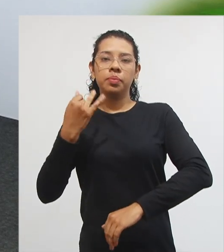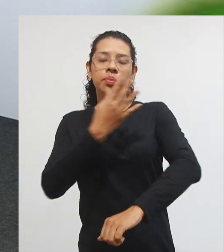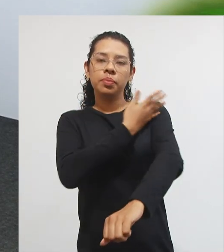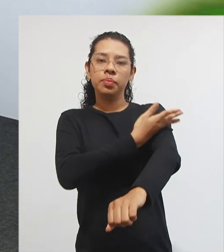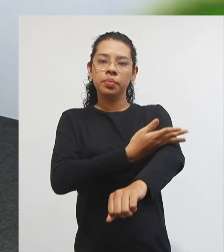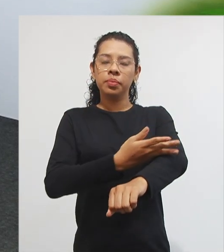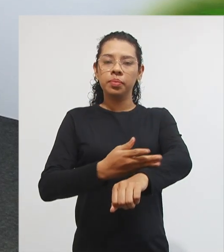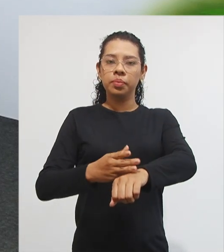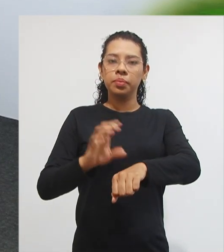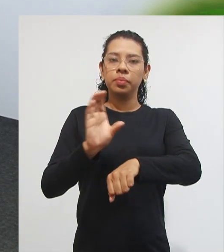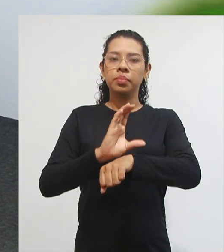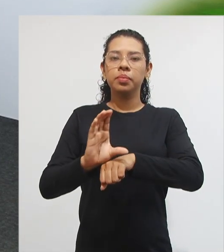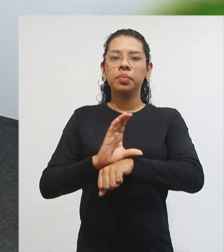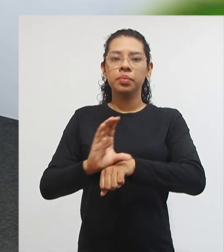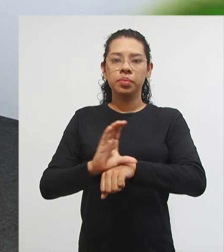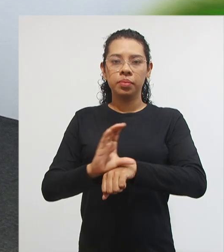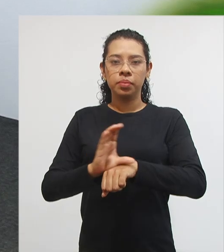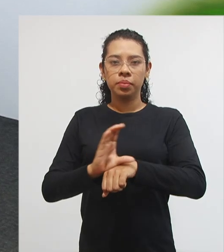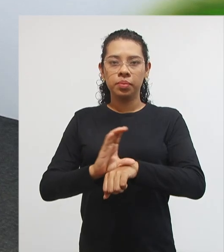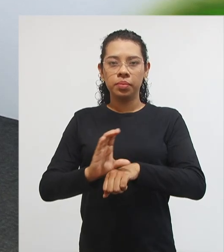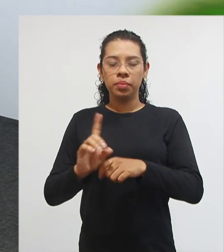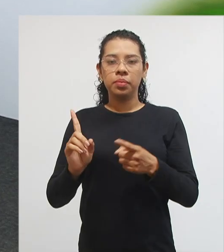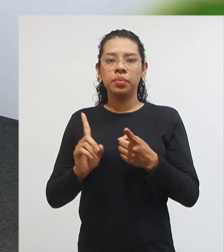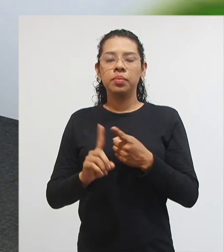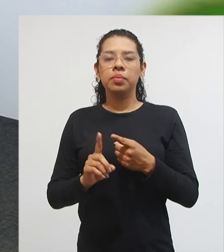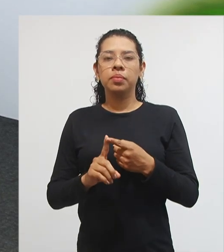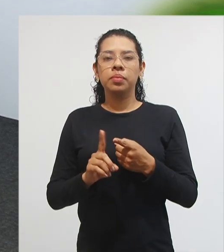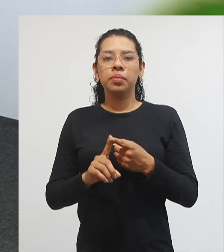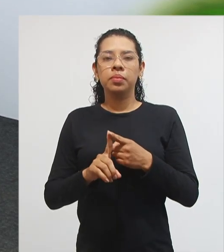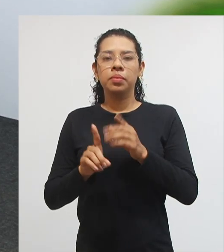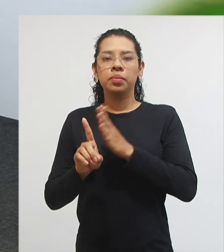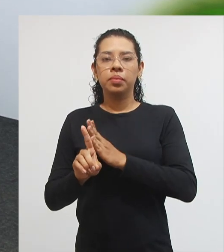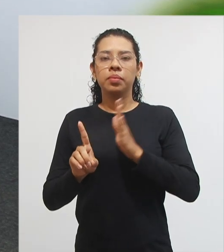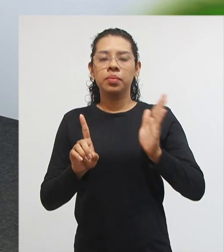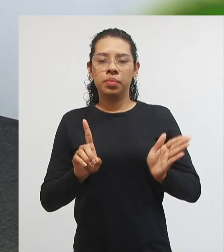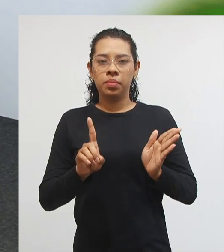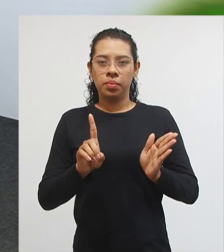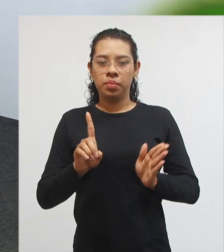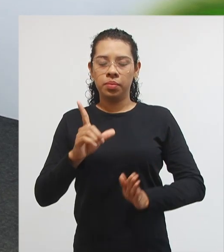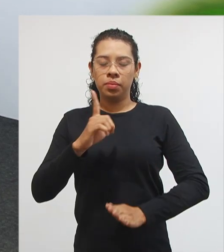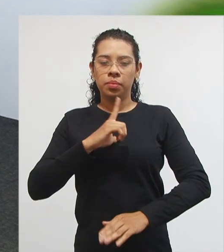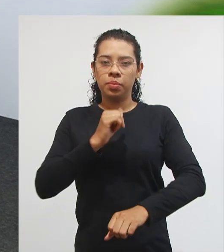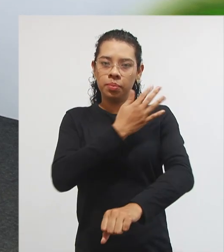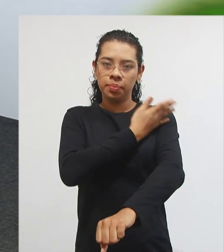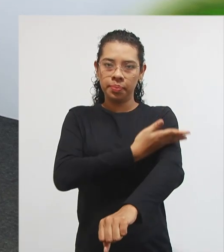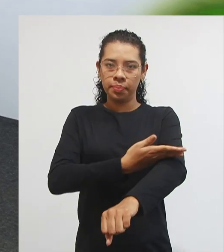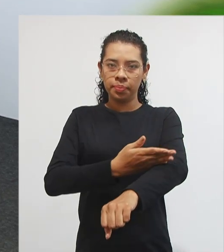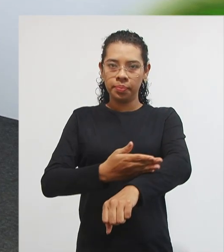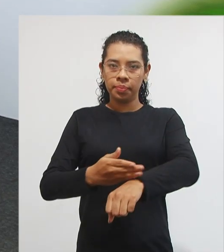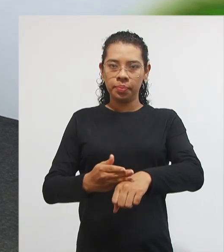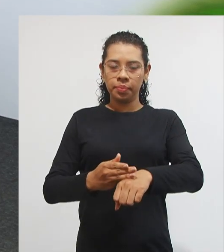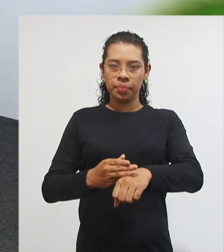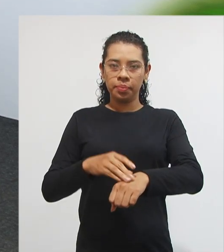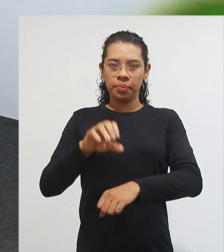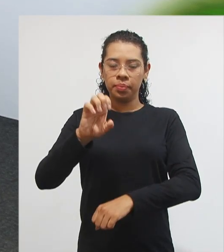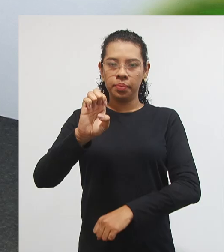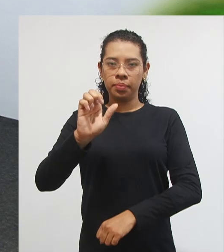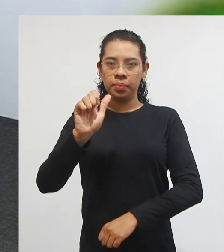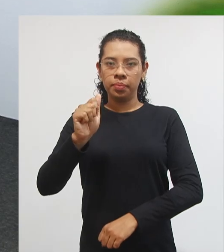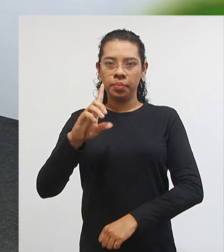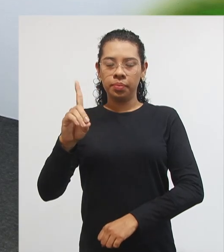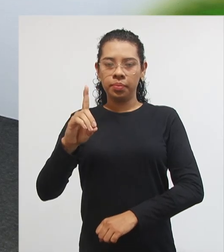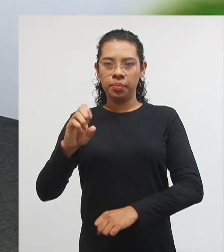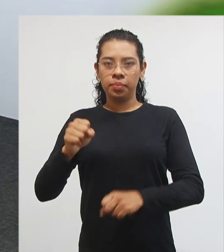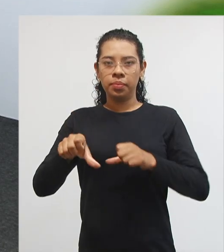cinzas interligados e no meu lado esquerdo também tem uma parede branca com os dizeres EAD